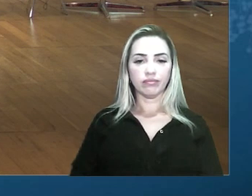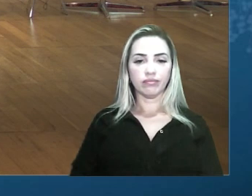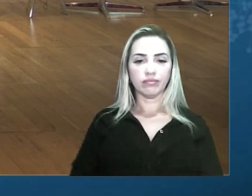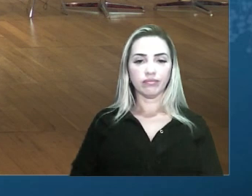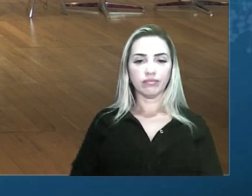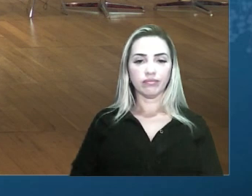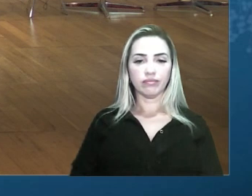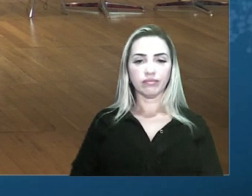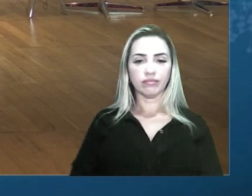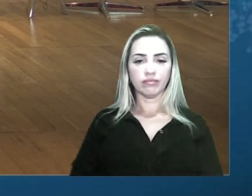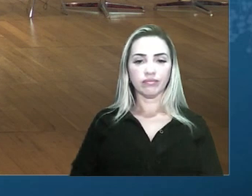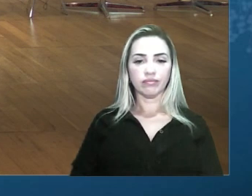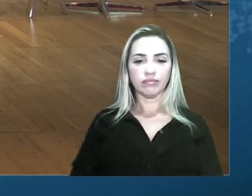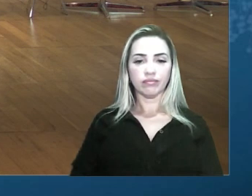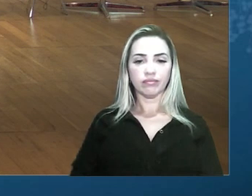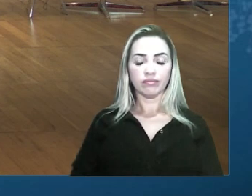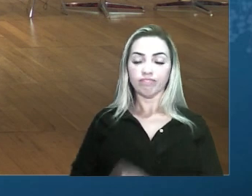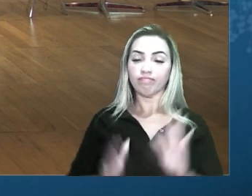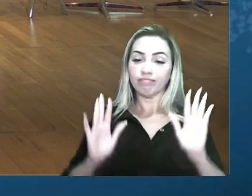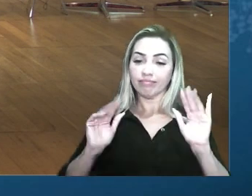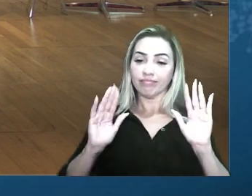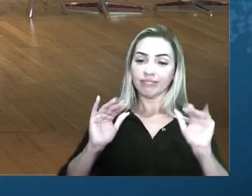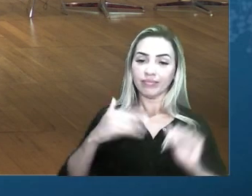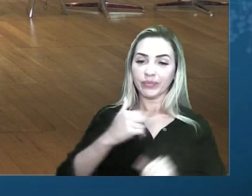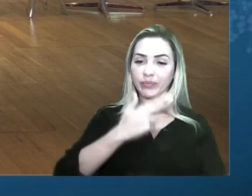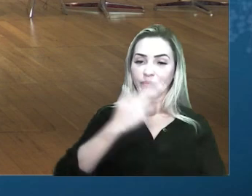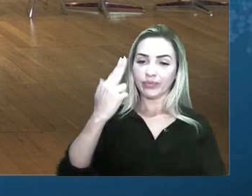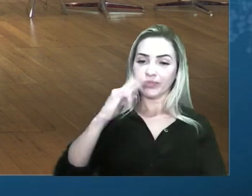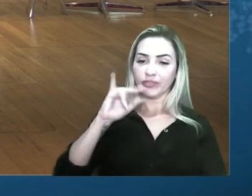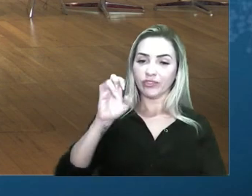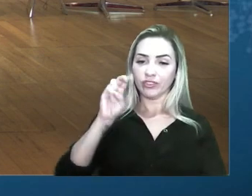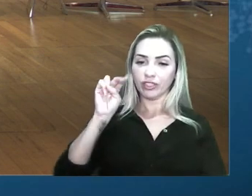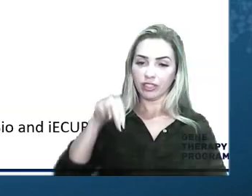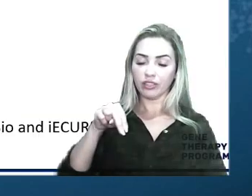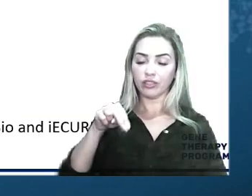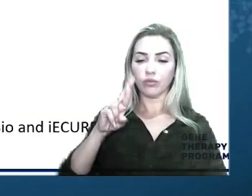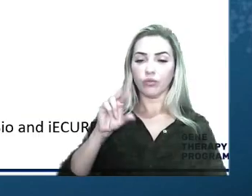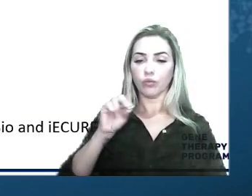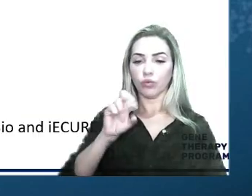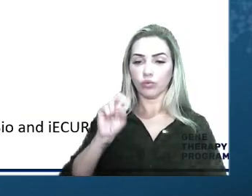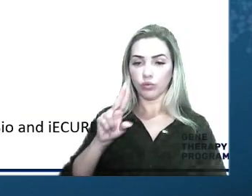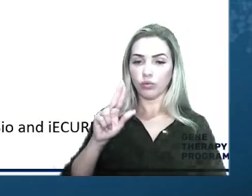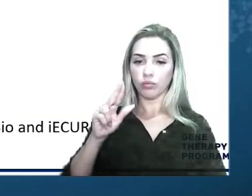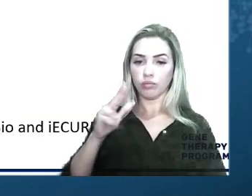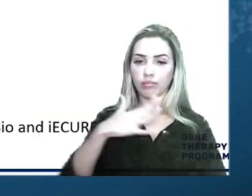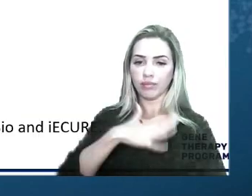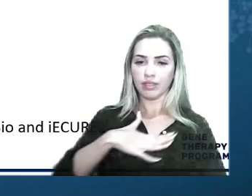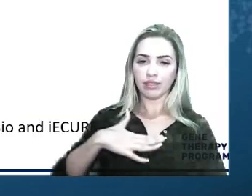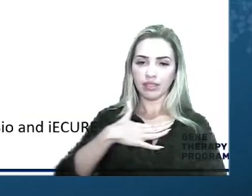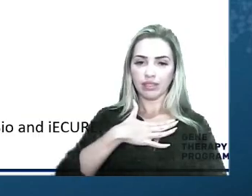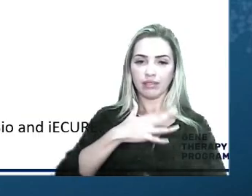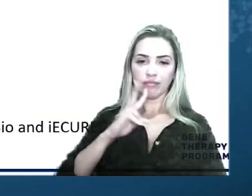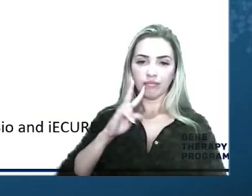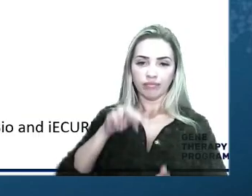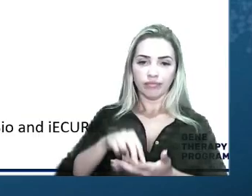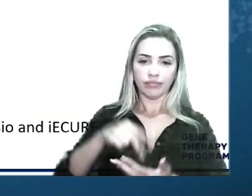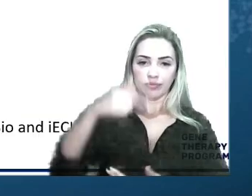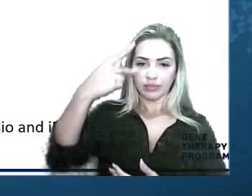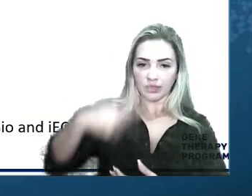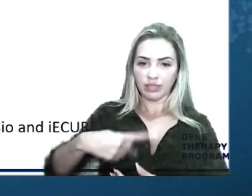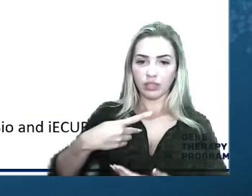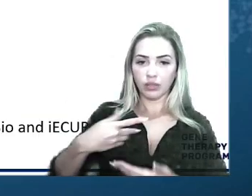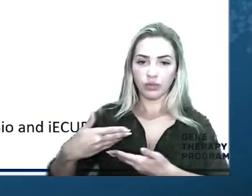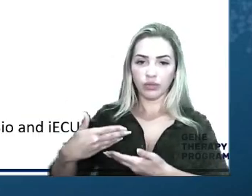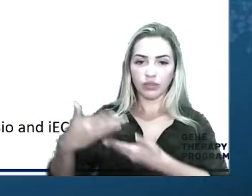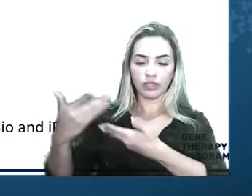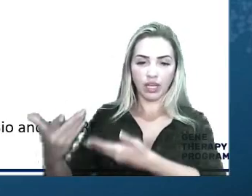Hello, my name is Jim Wilson. Olá, meu nome é Gene Wilson e é um prazer estar aqui como convidado para